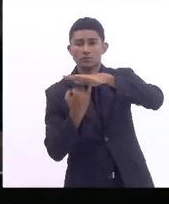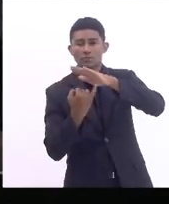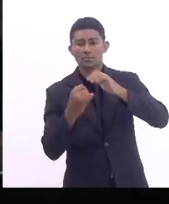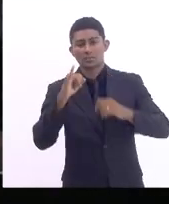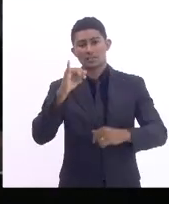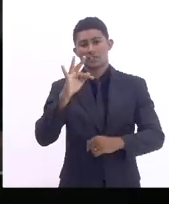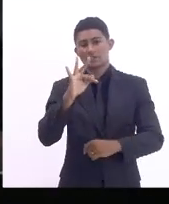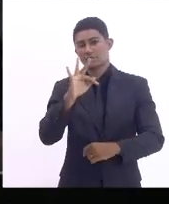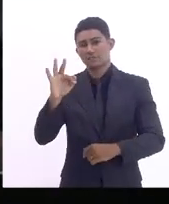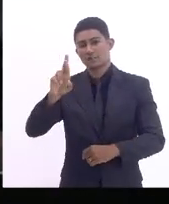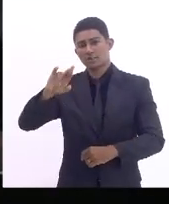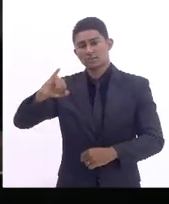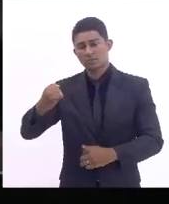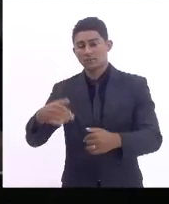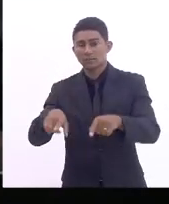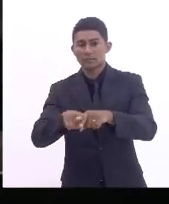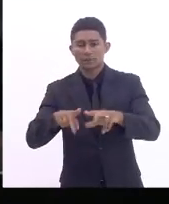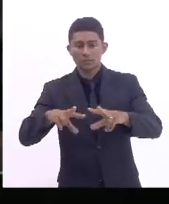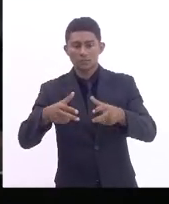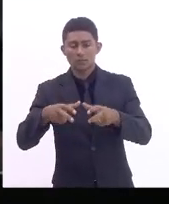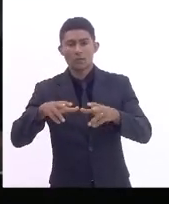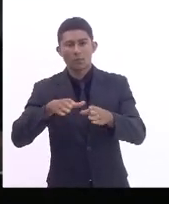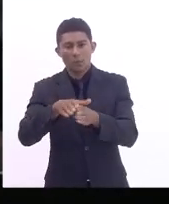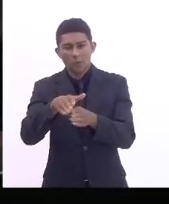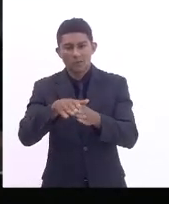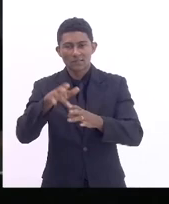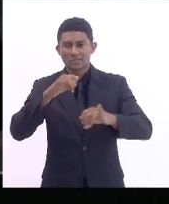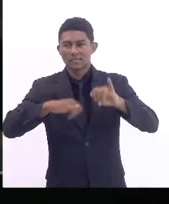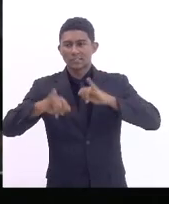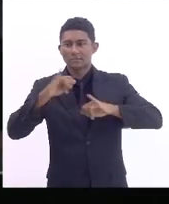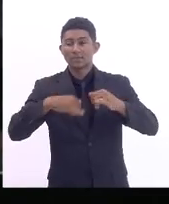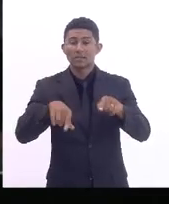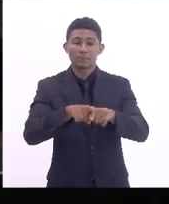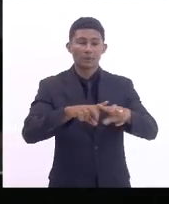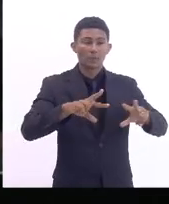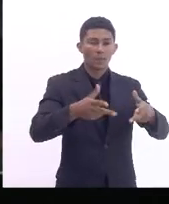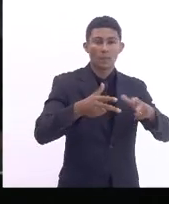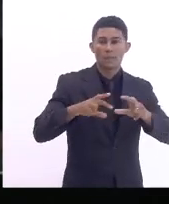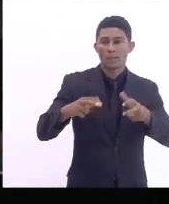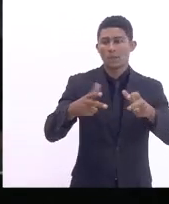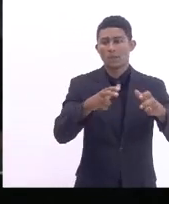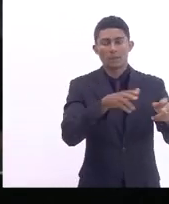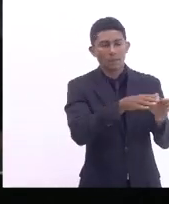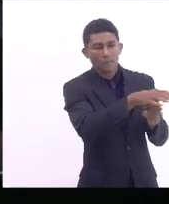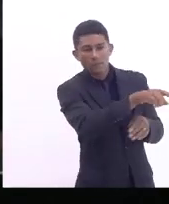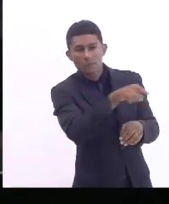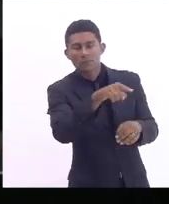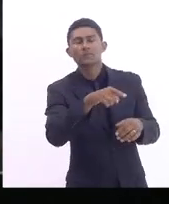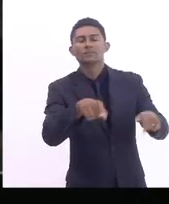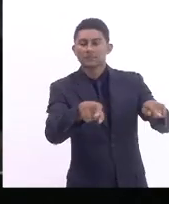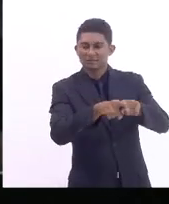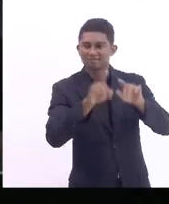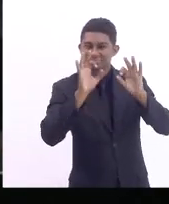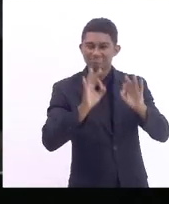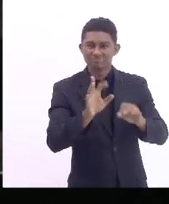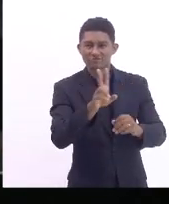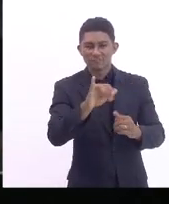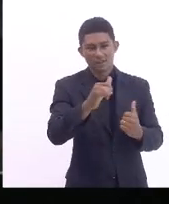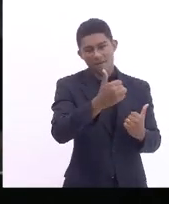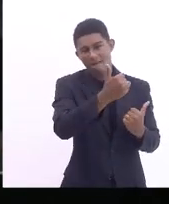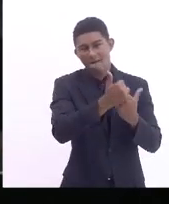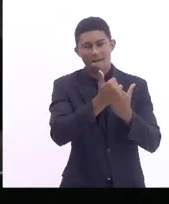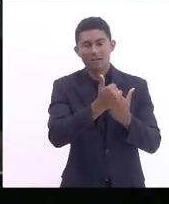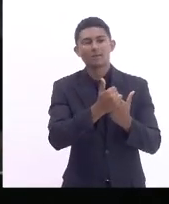Conte com Conselho Regional de química e Conte com os demais conselhos que com certeza é sempre importante nessa luta